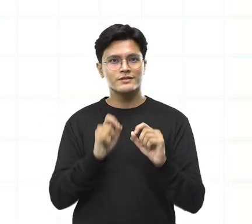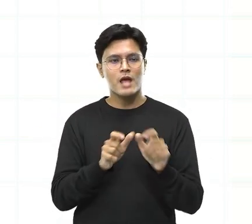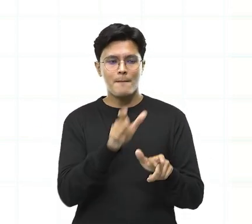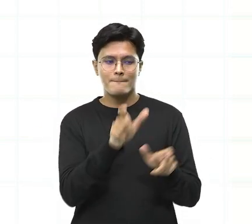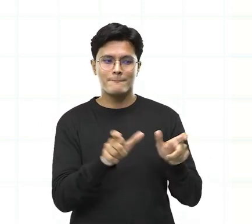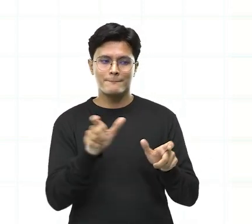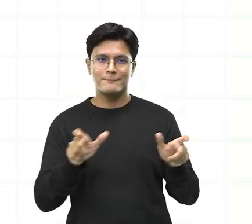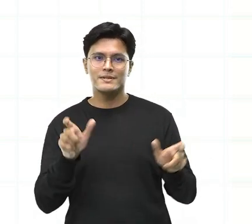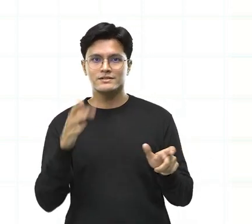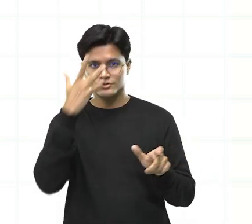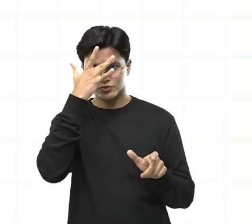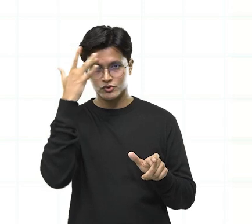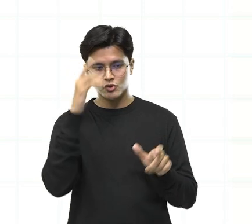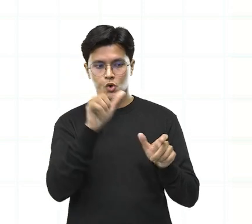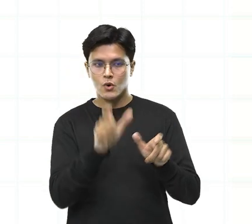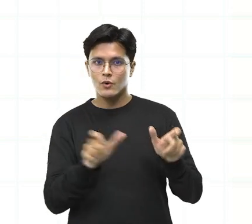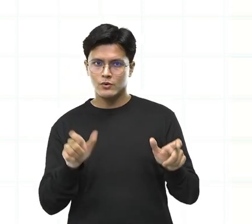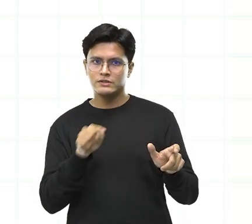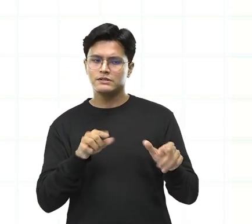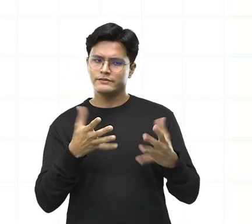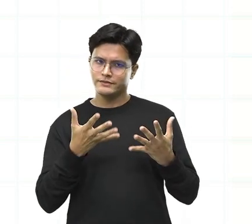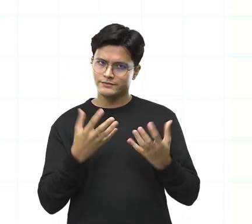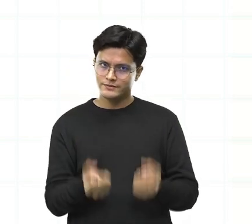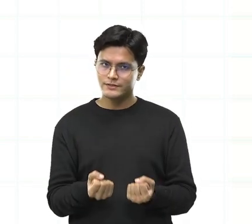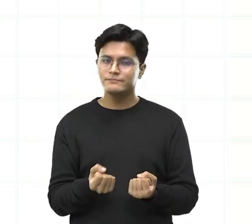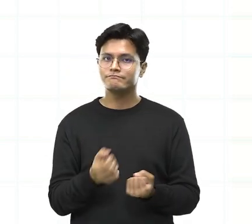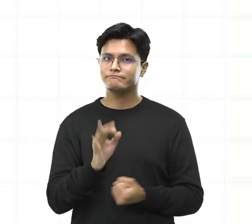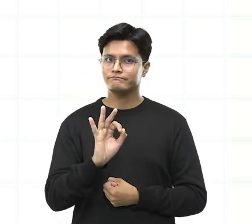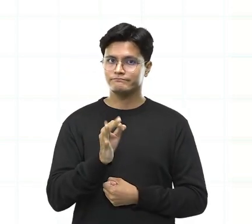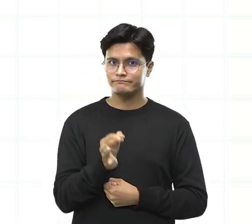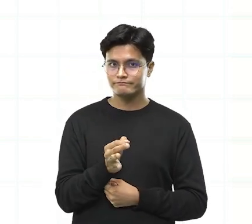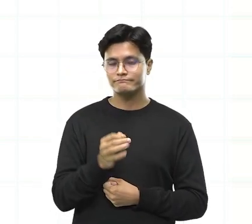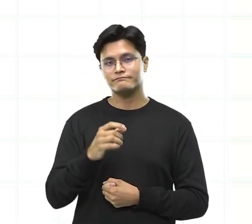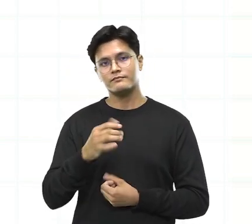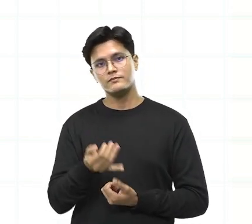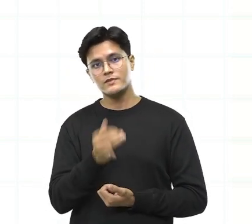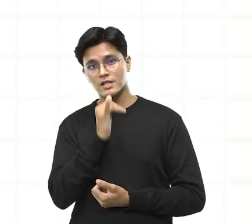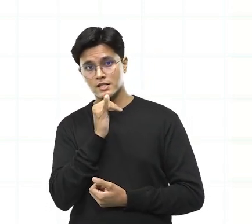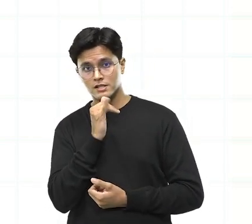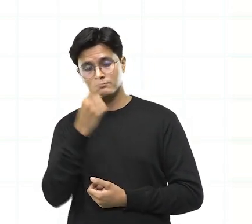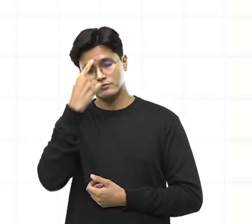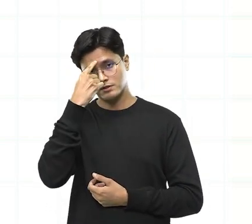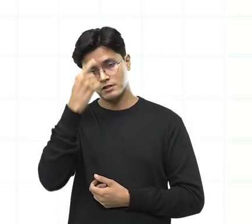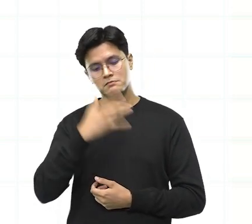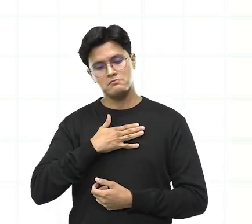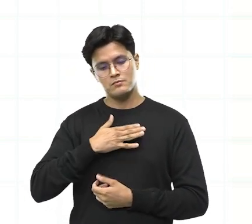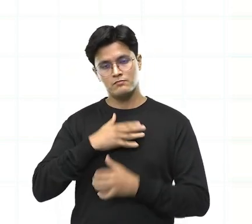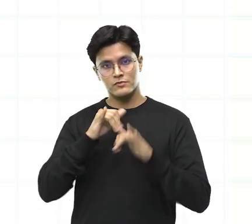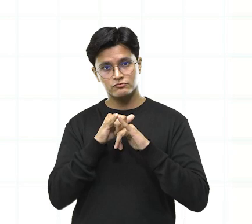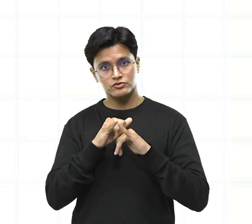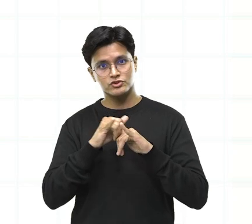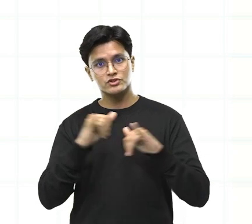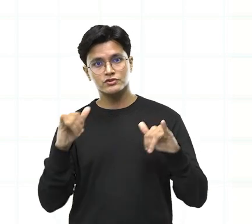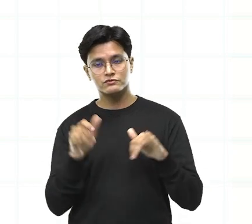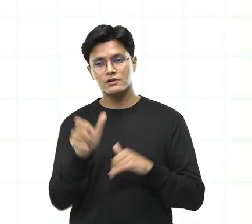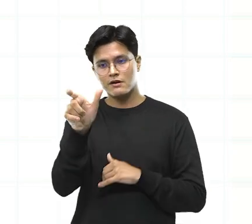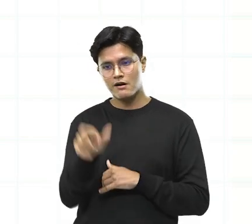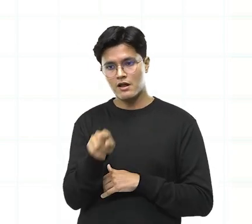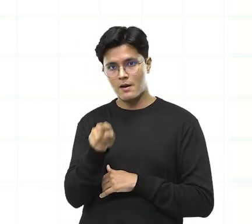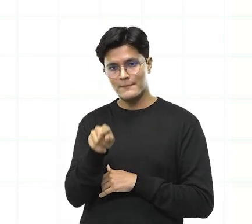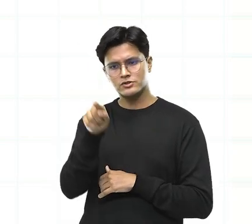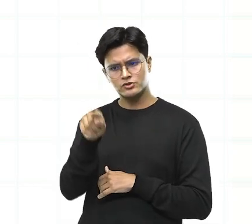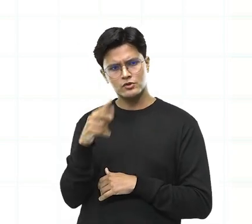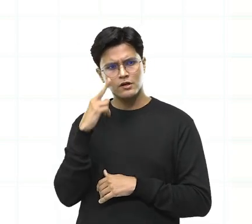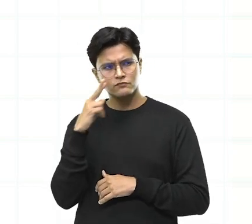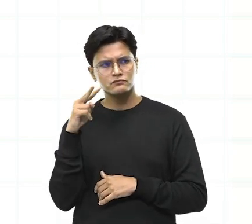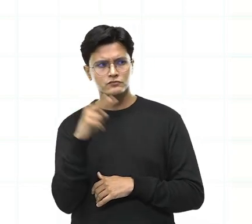adesão de um produto ou um serviço. Então, eu vou divulgar a minha ideia e vou fazer com que aquela pessoa ali que está